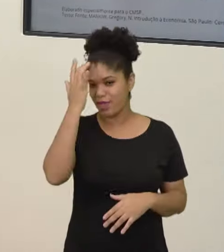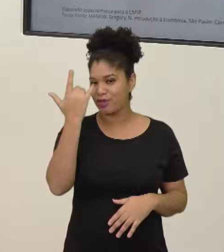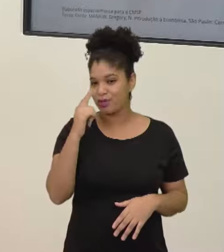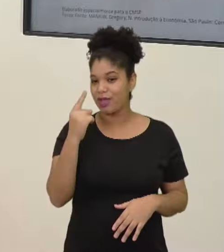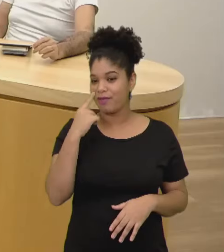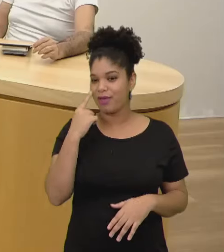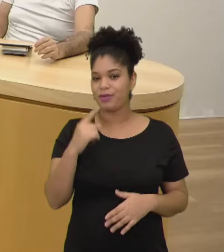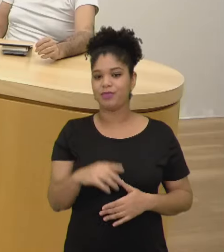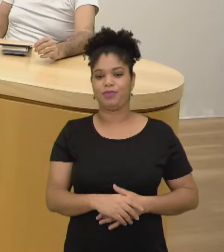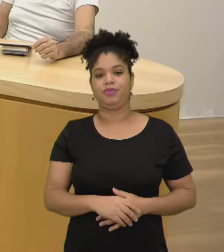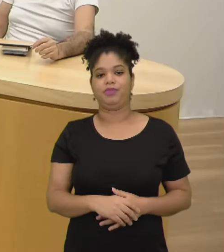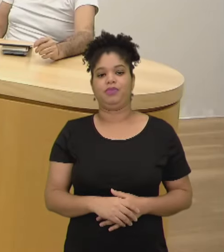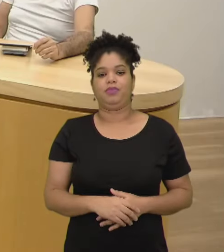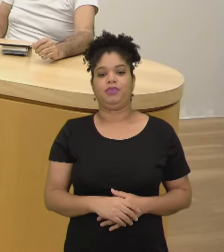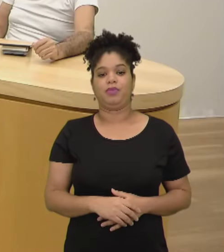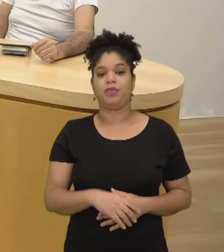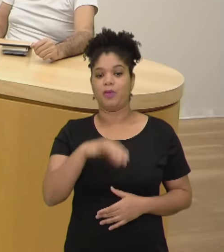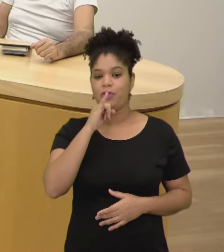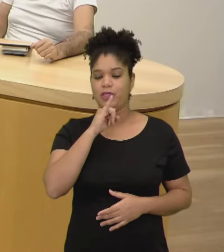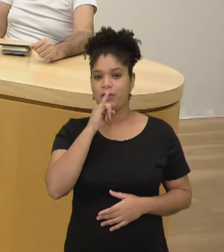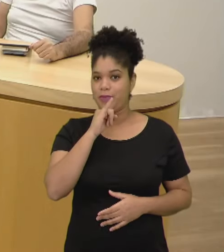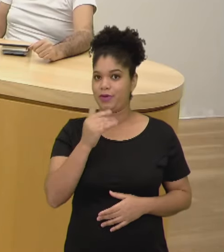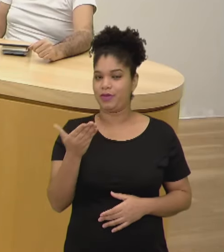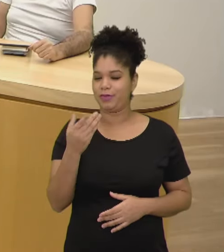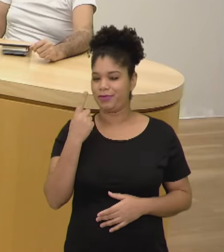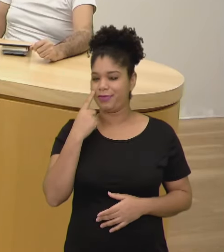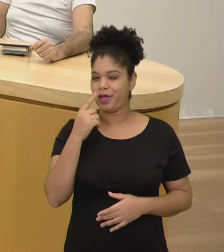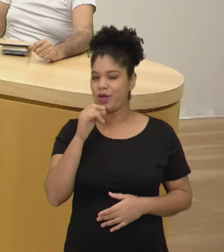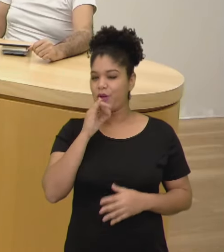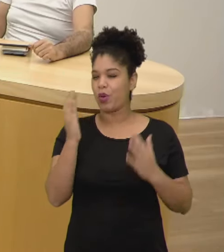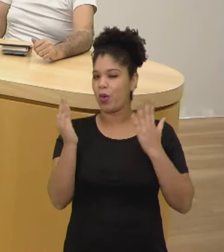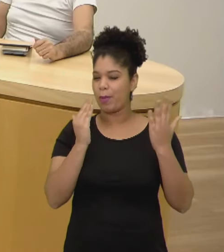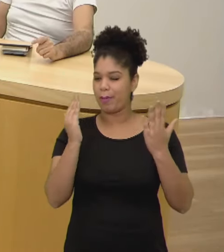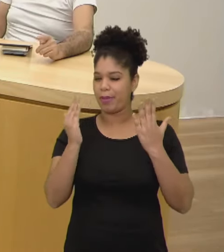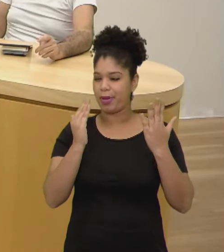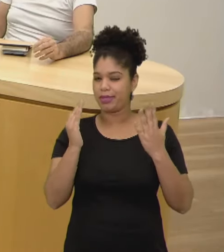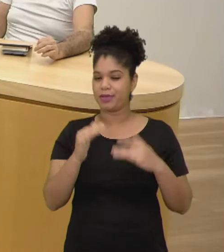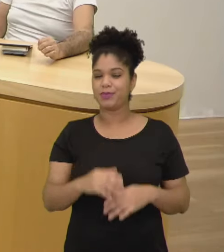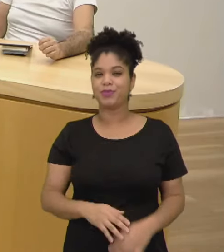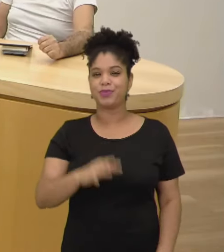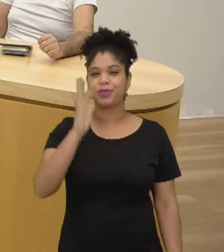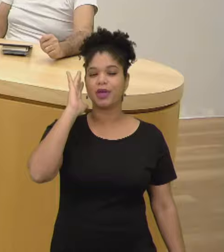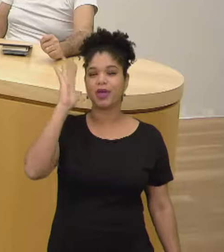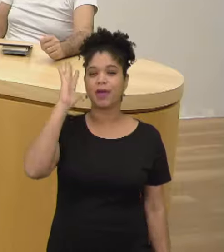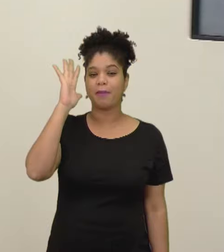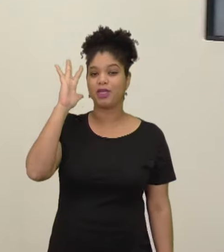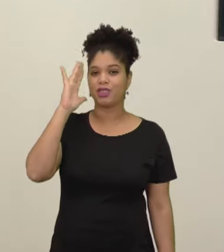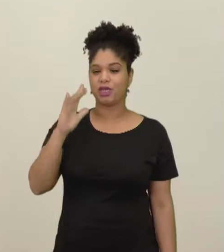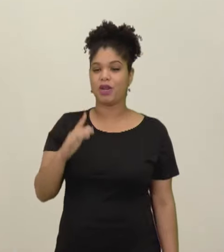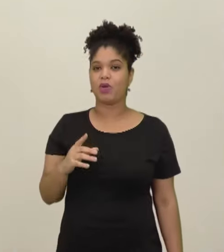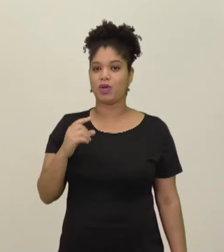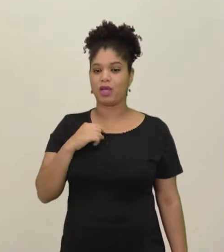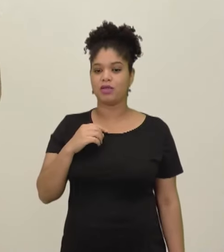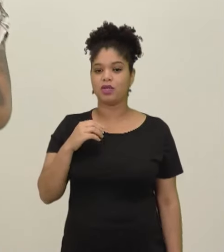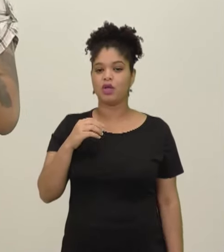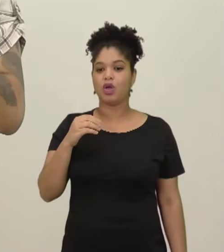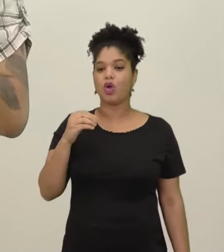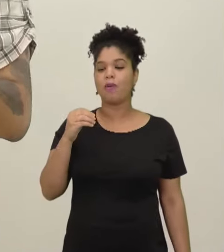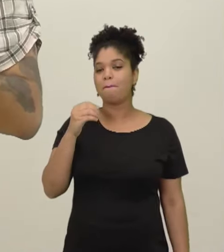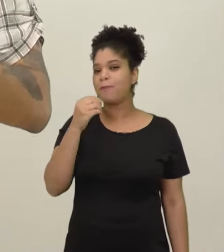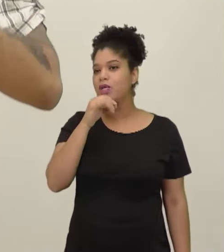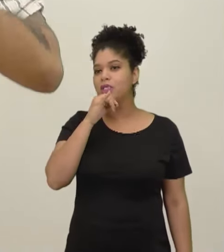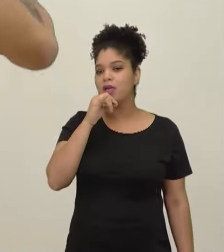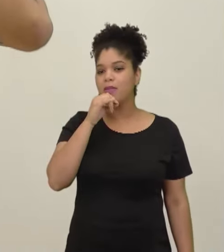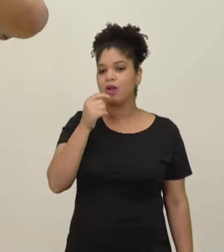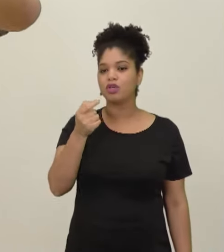só. Então, vamos pegar aqui, ó. Imagina uma bolinha caída de um prédio. Então, uma bolinha de